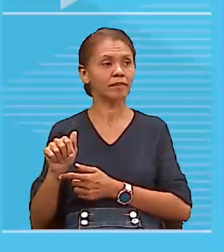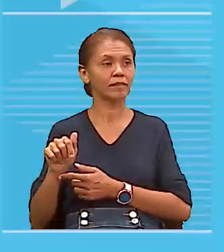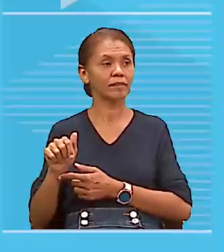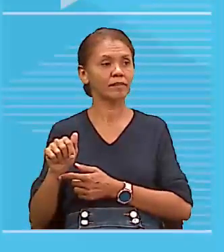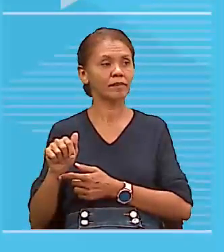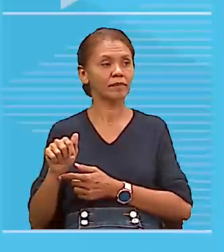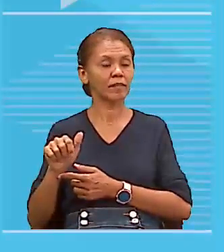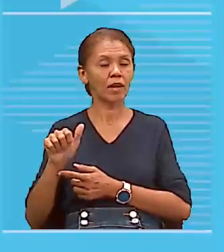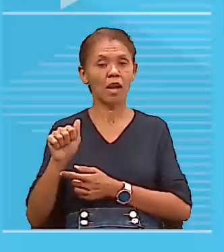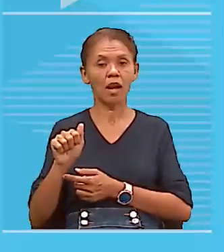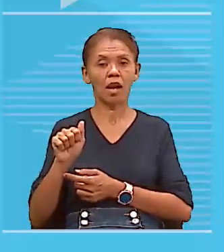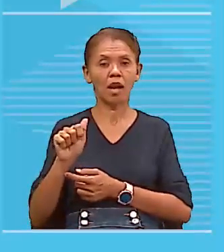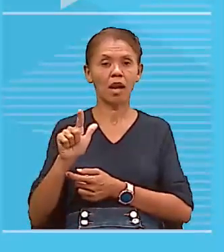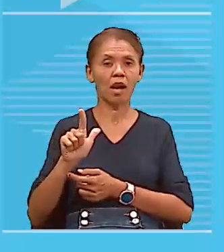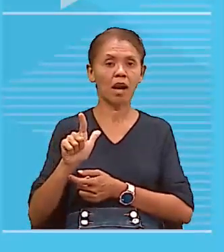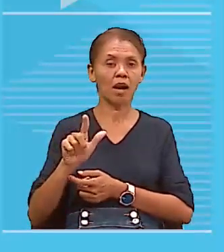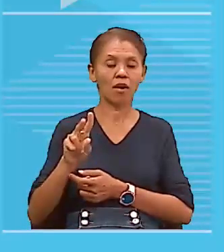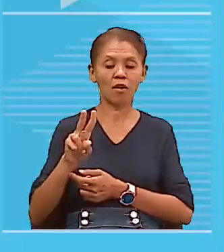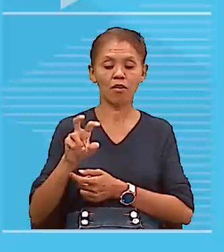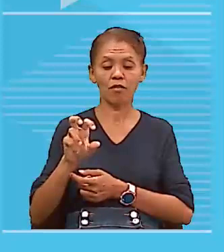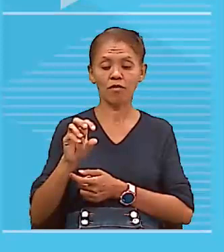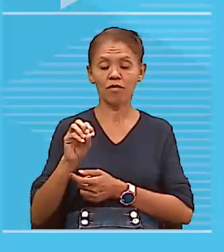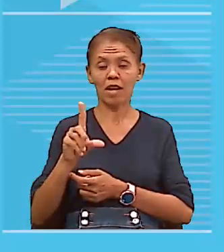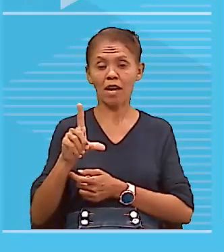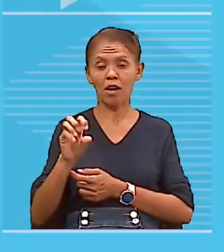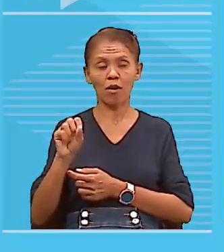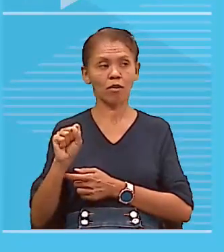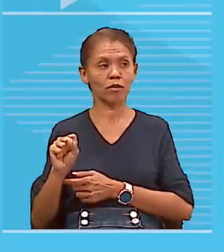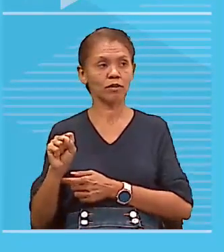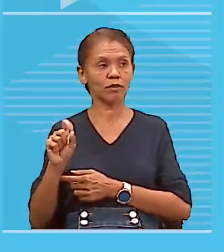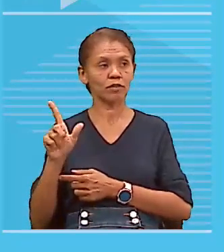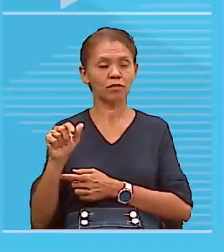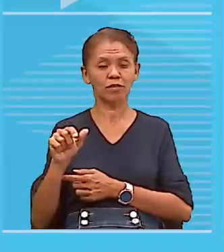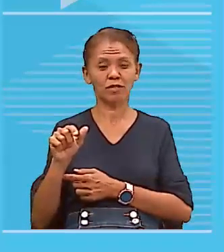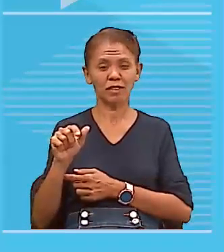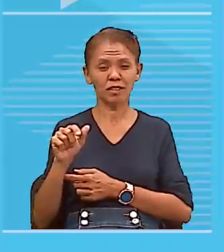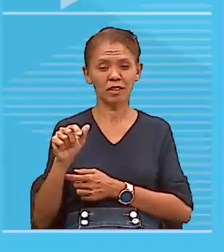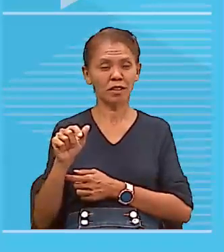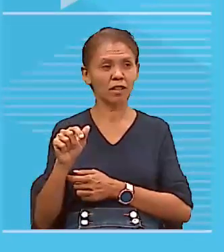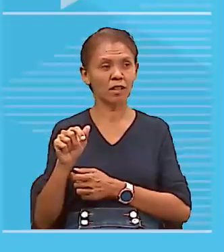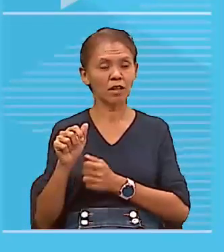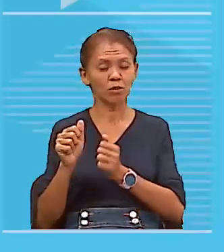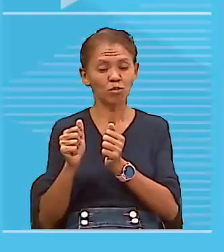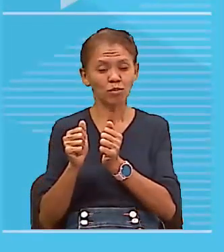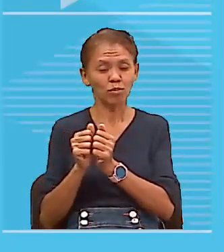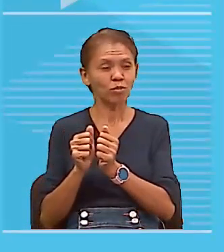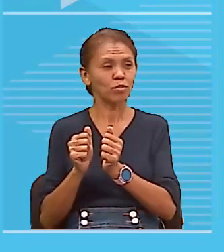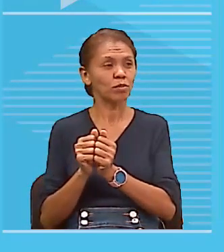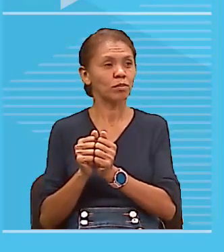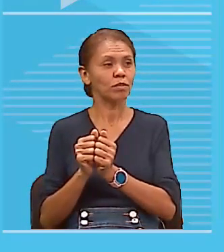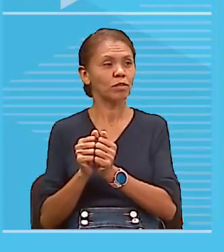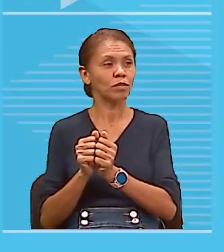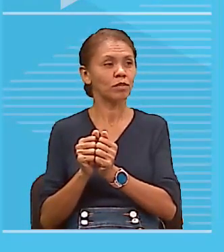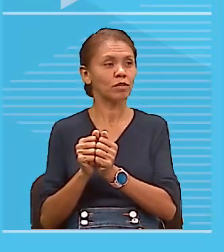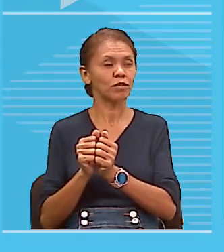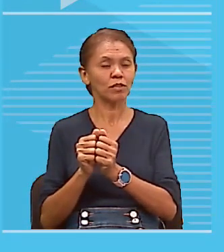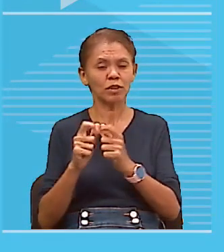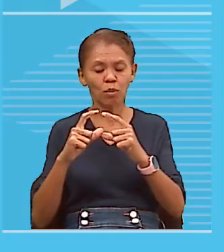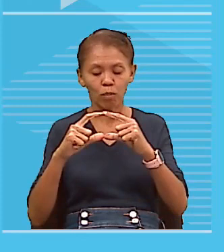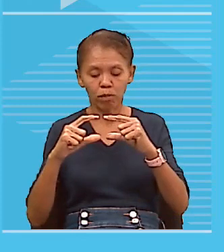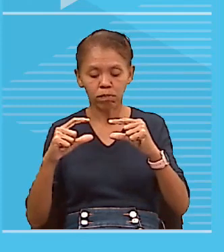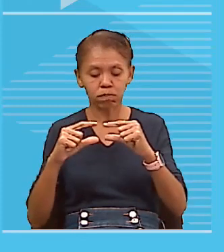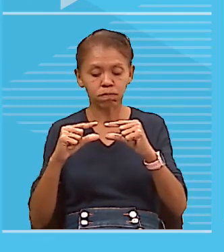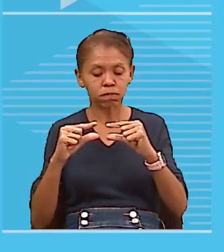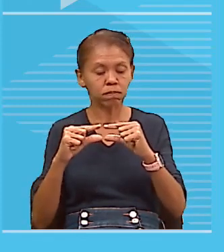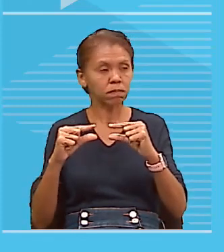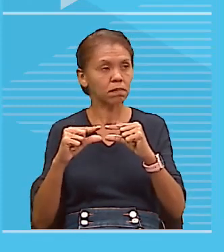os alvéolos, né, eles ficam mais estreitos e por isso que a pessoa não respira muito bem. Tá aqui mostrando,